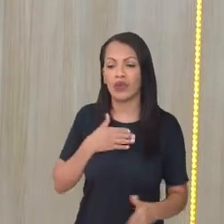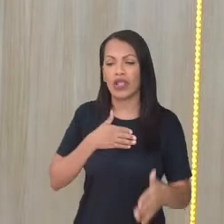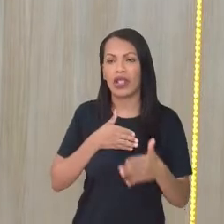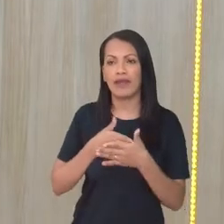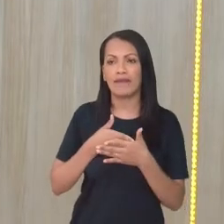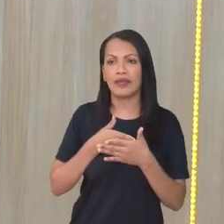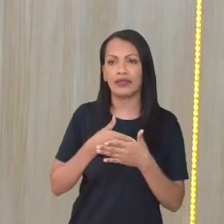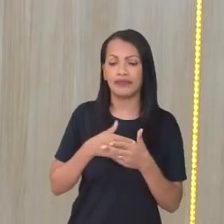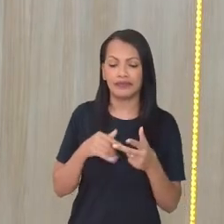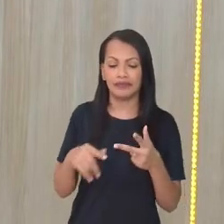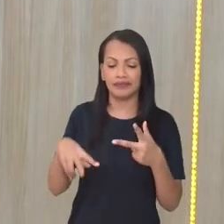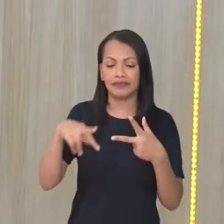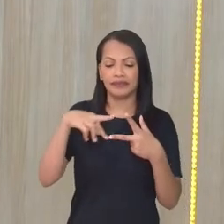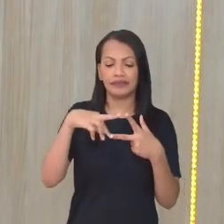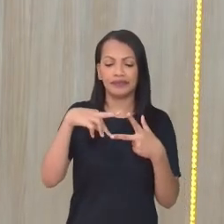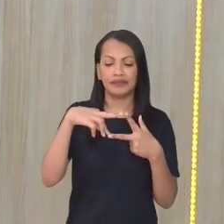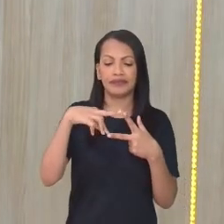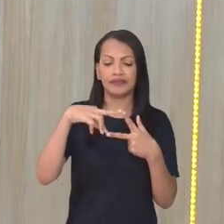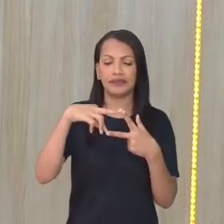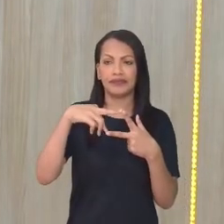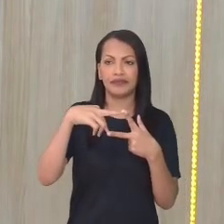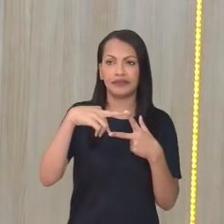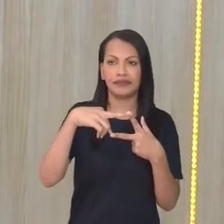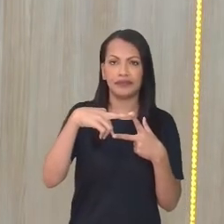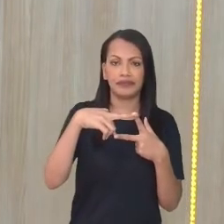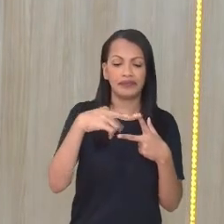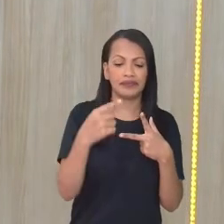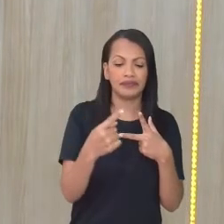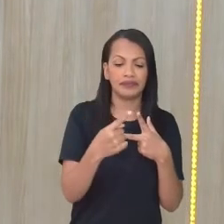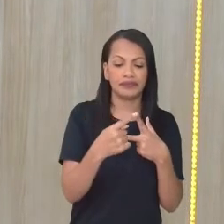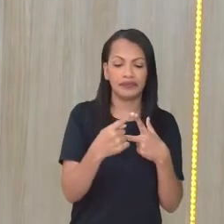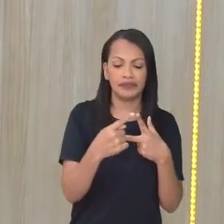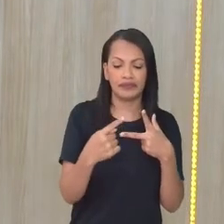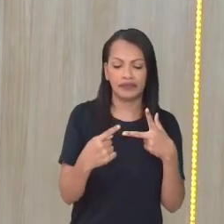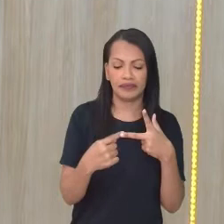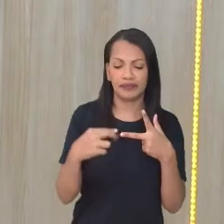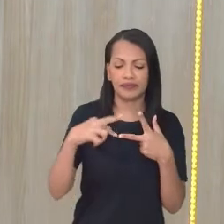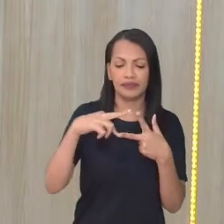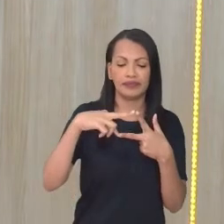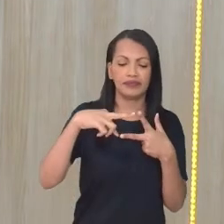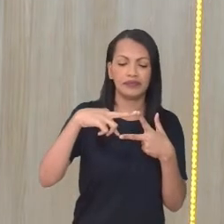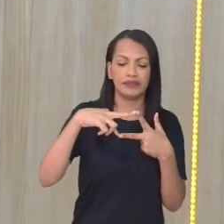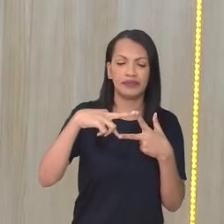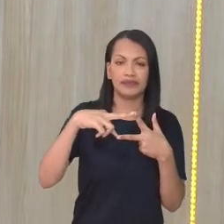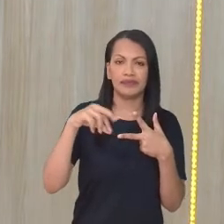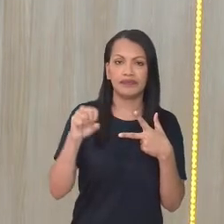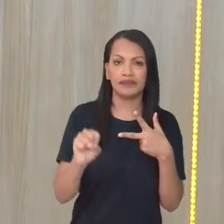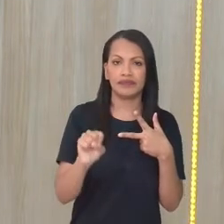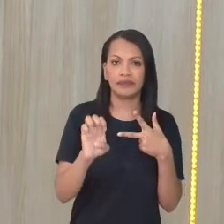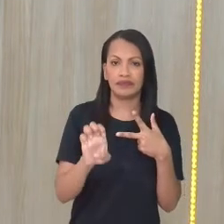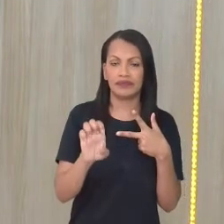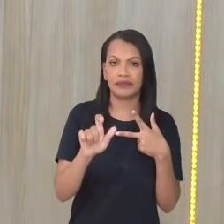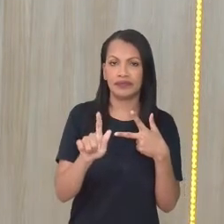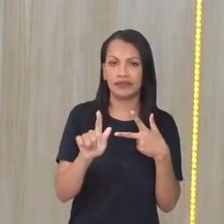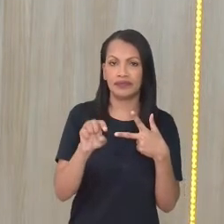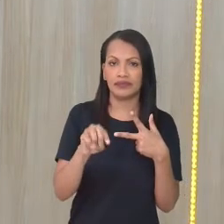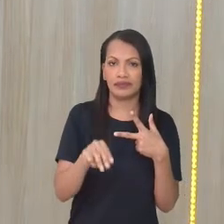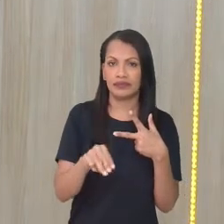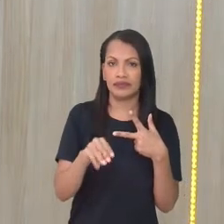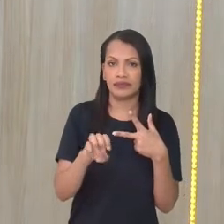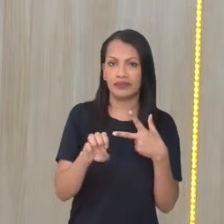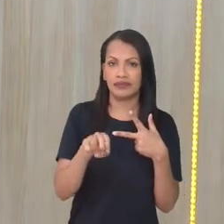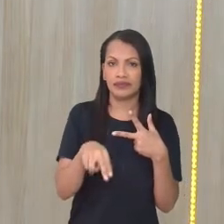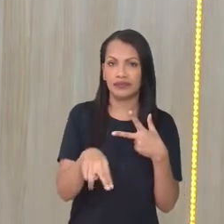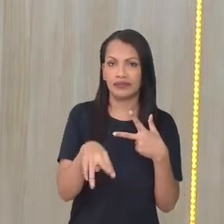exemplo, aqui e para aqui. Se eu tenho só este pedacinho